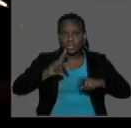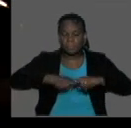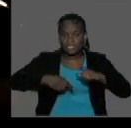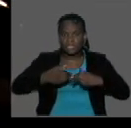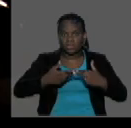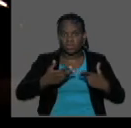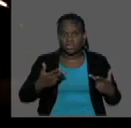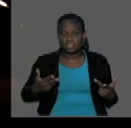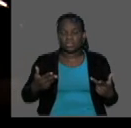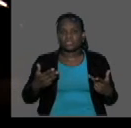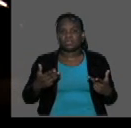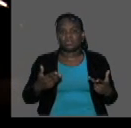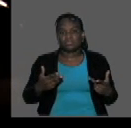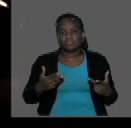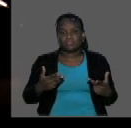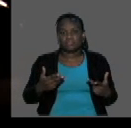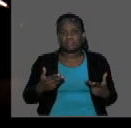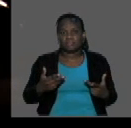instrumentalização